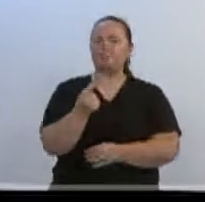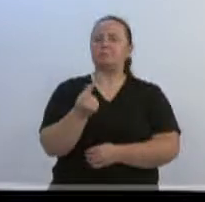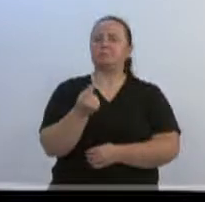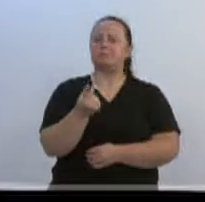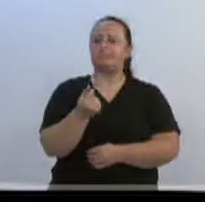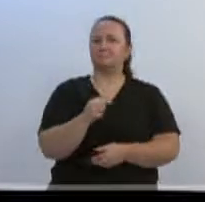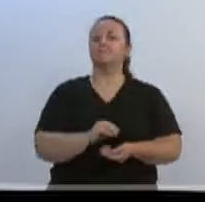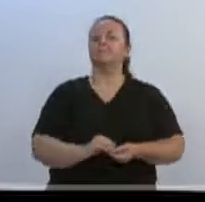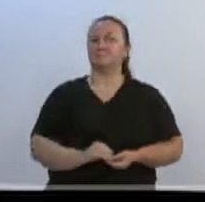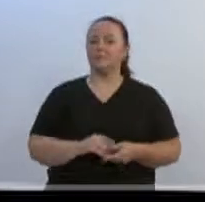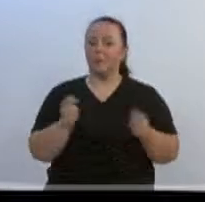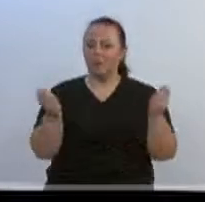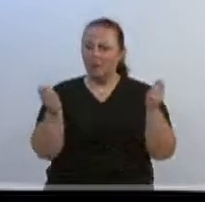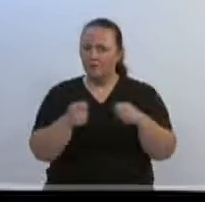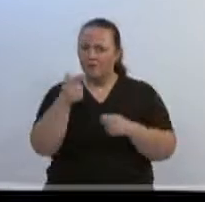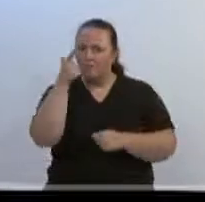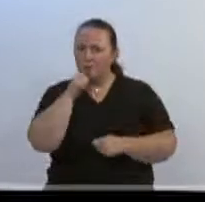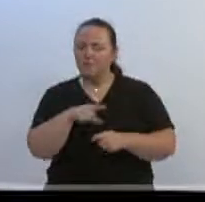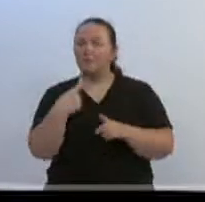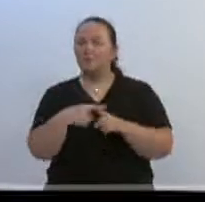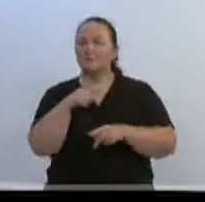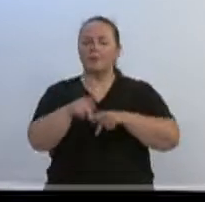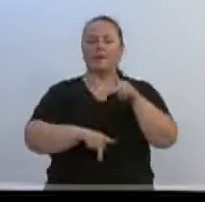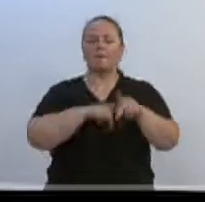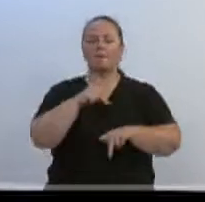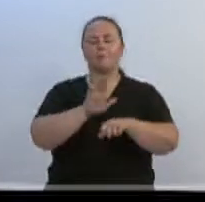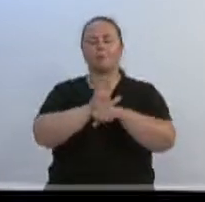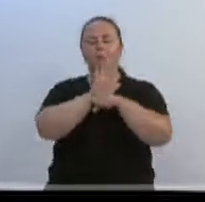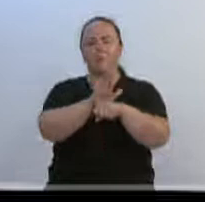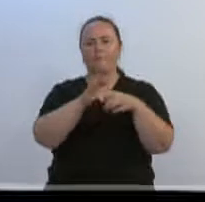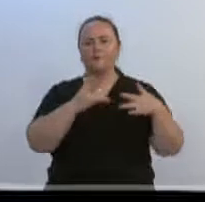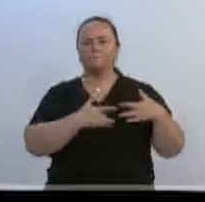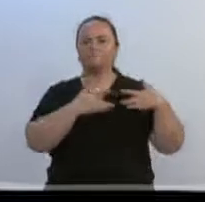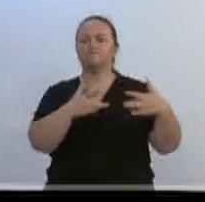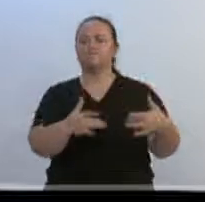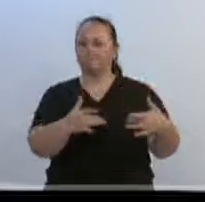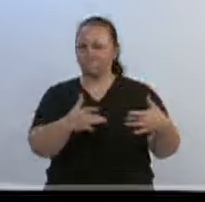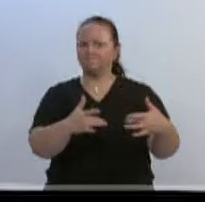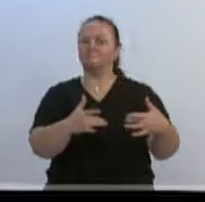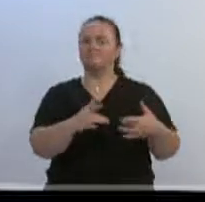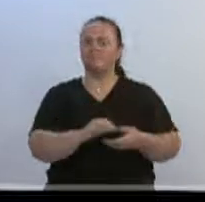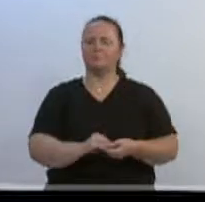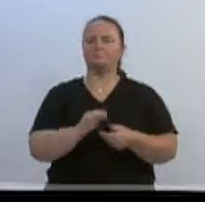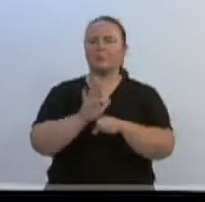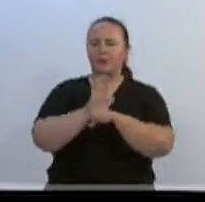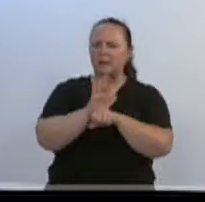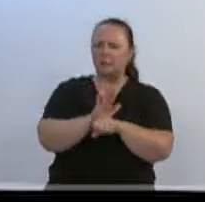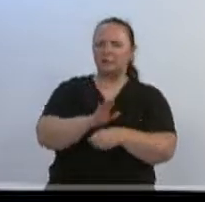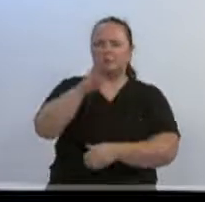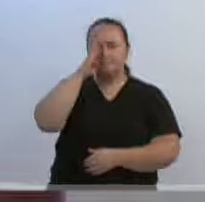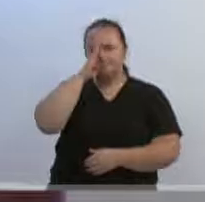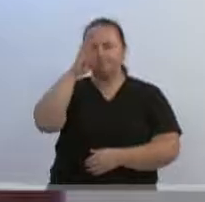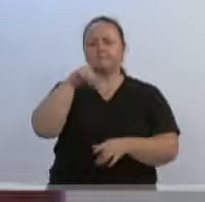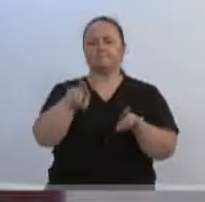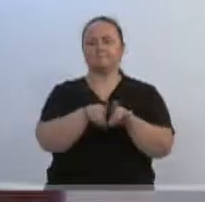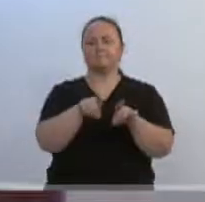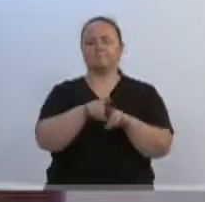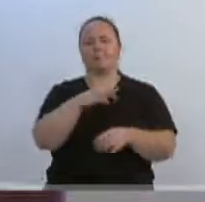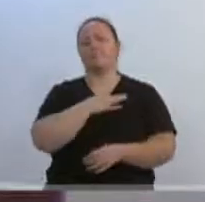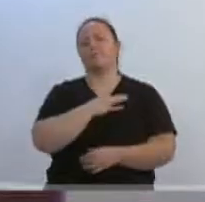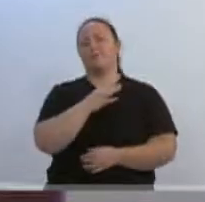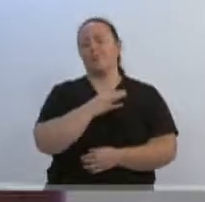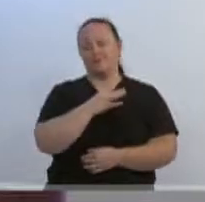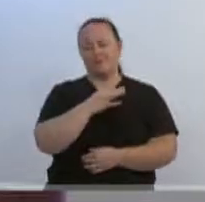só foi possível graças à nossa população a nossa comunidade que ajudou e principalmente também os voluntários que se